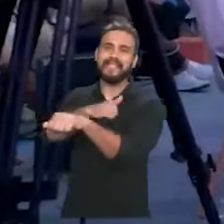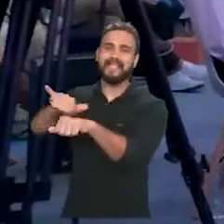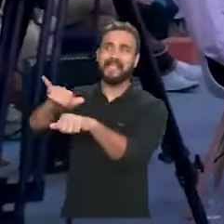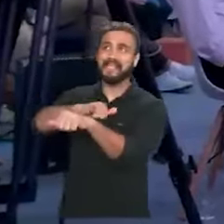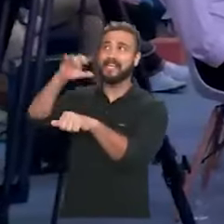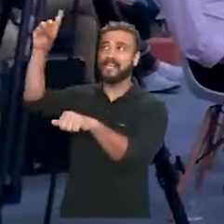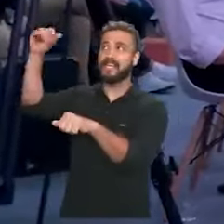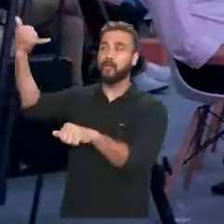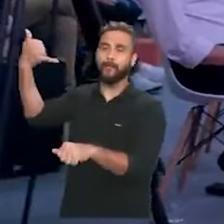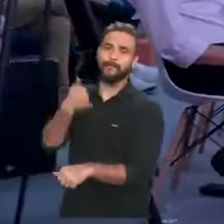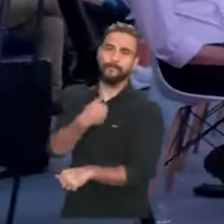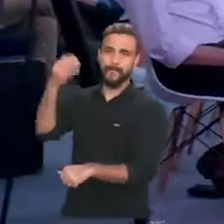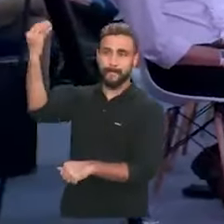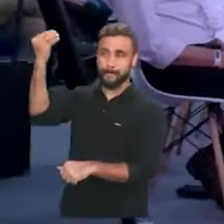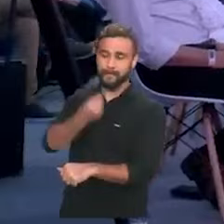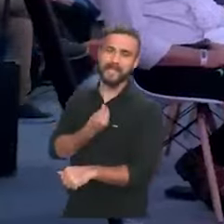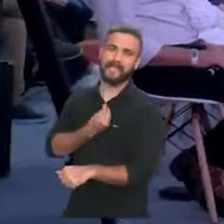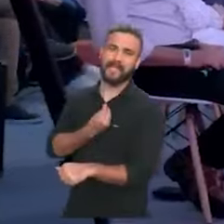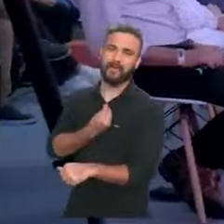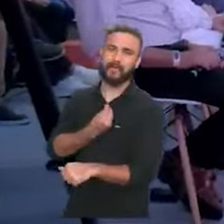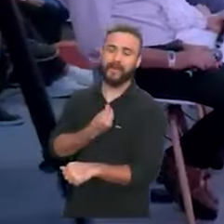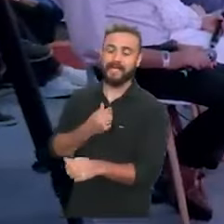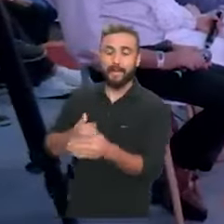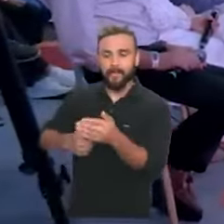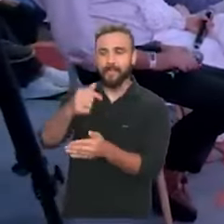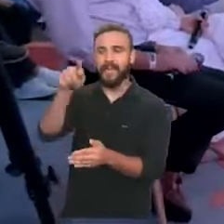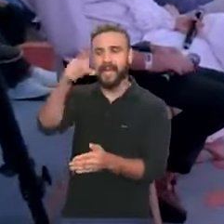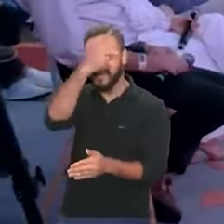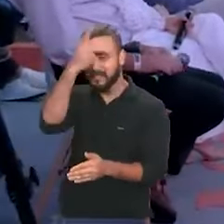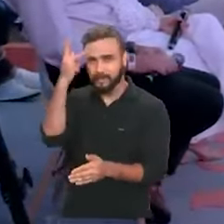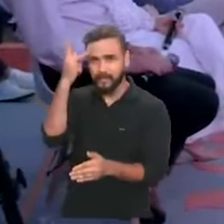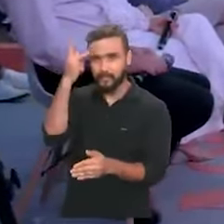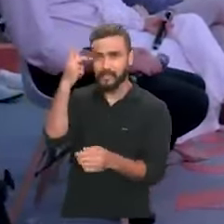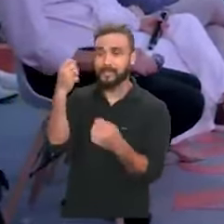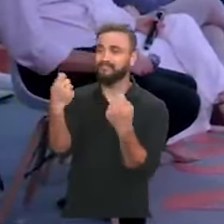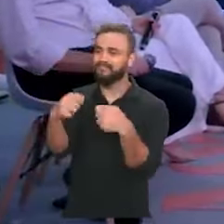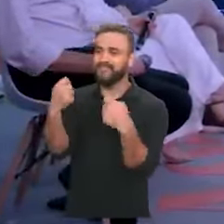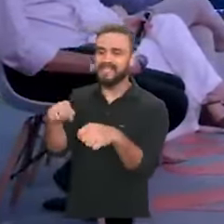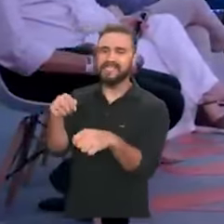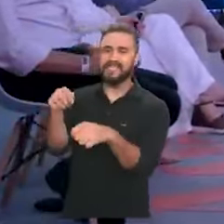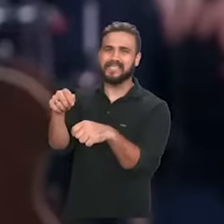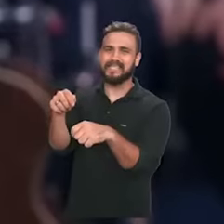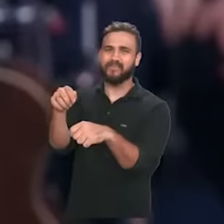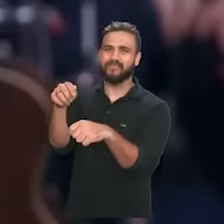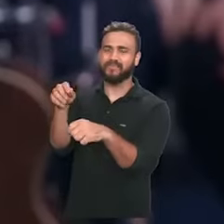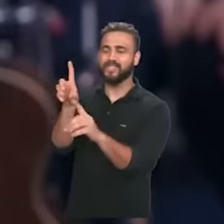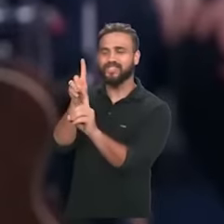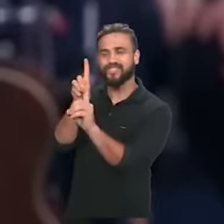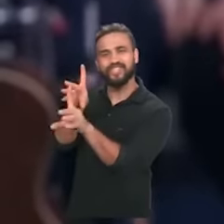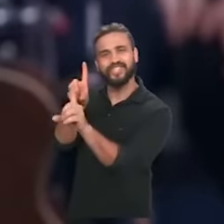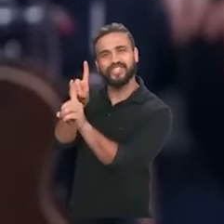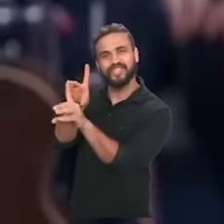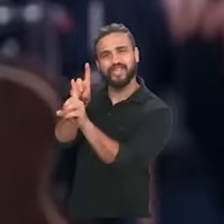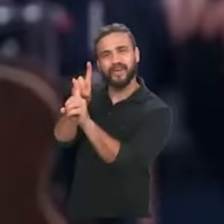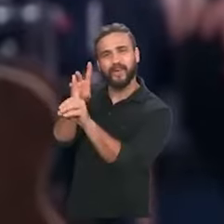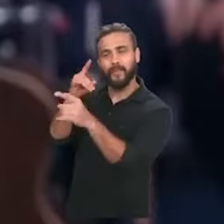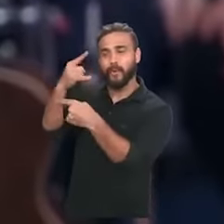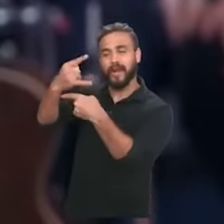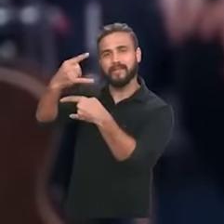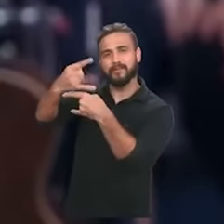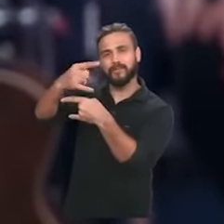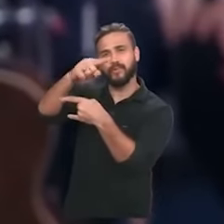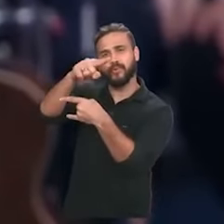é, primeiro essas pessoas vêm para um discipulado num Zoom. Aqueles, depois